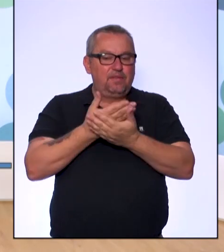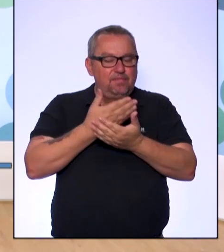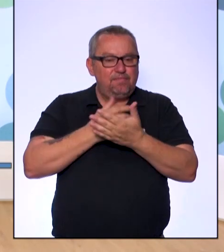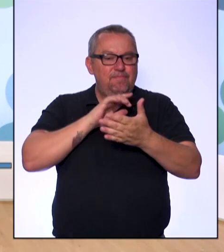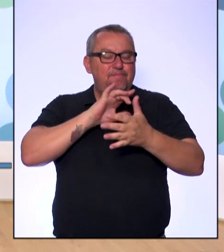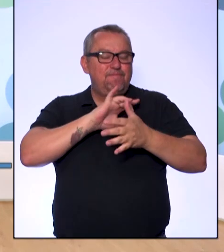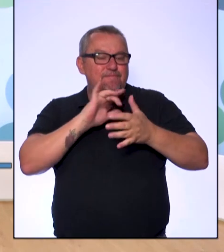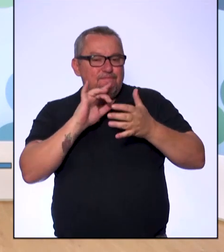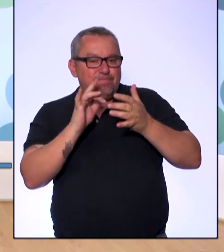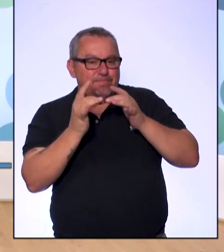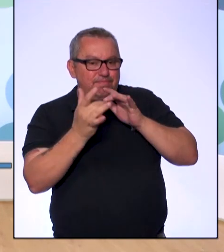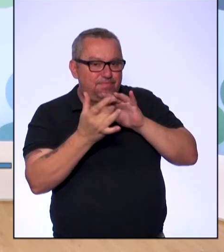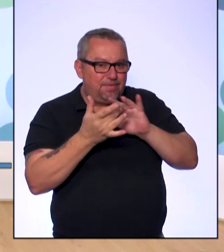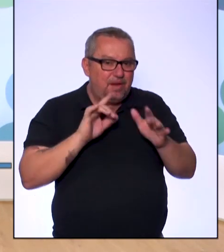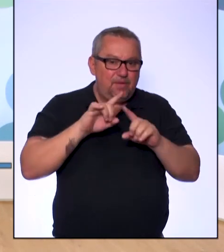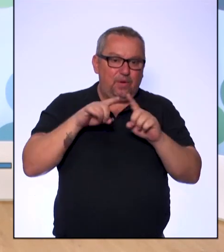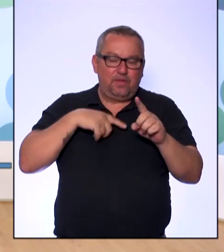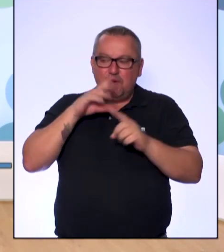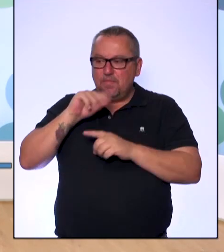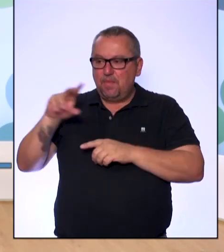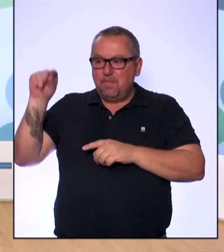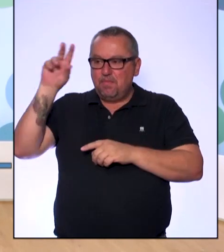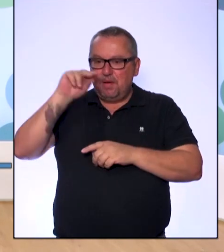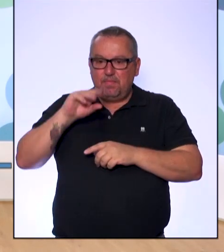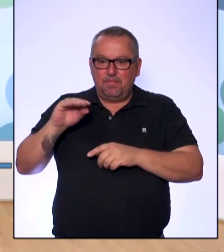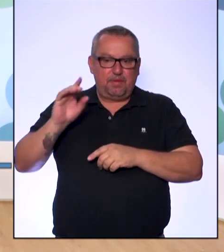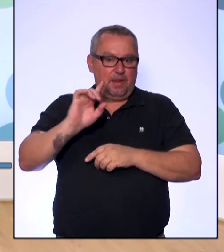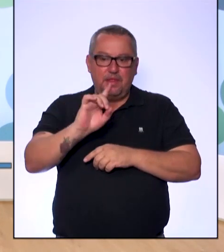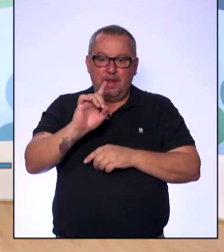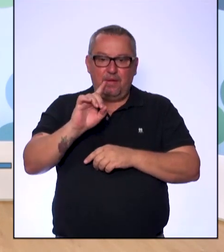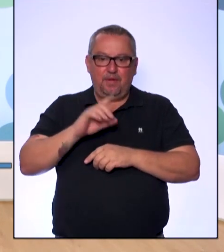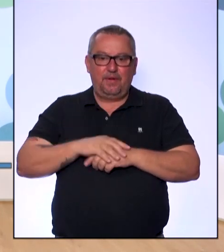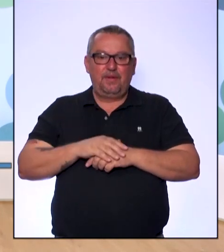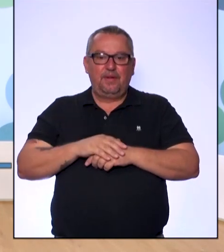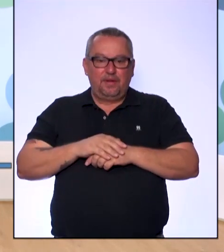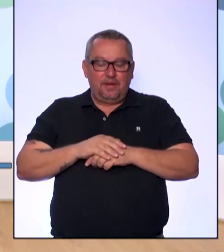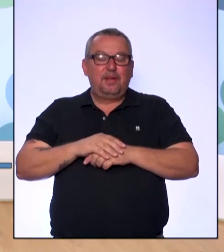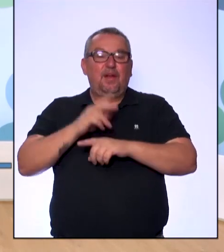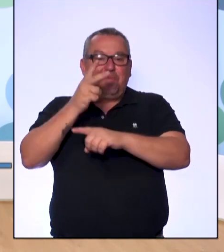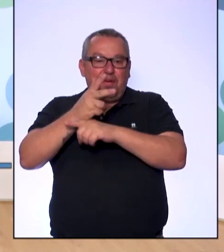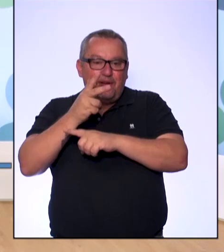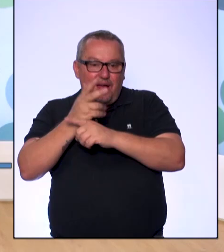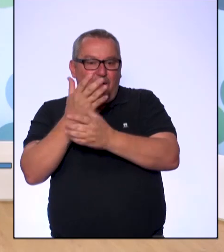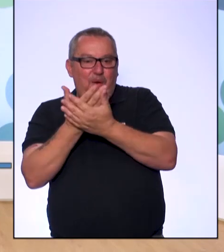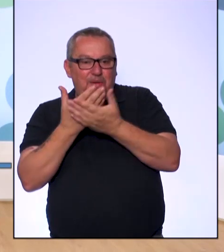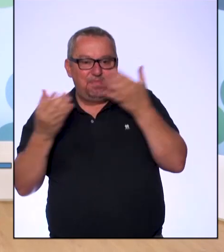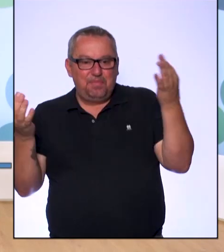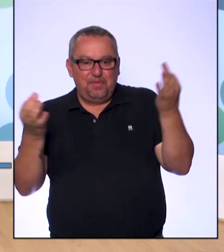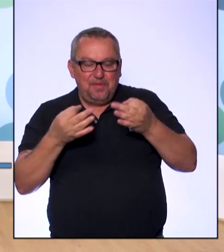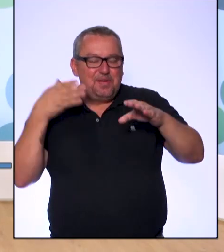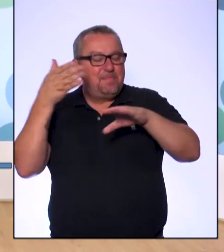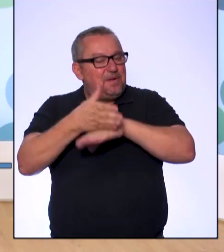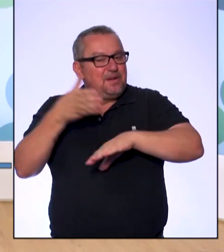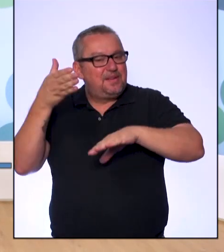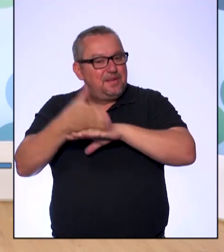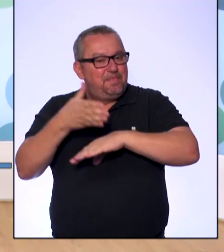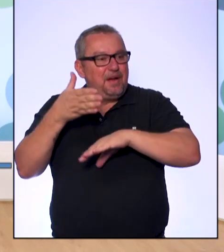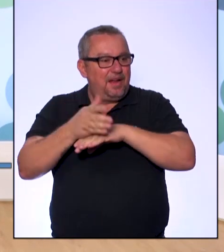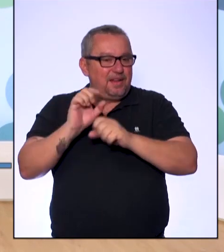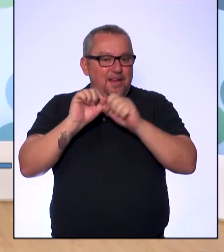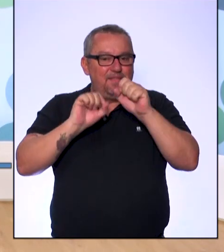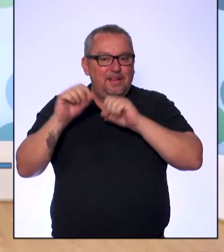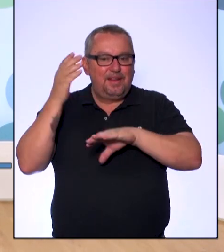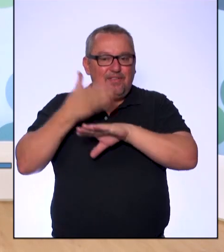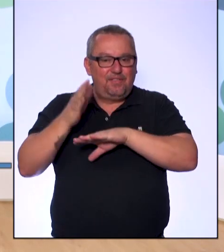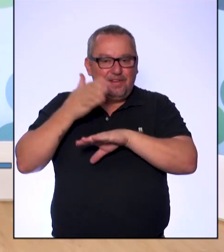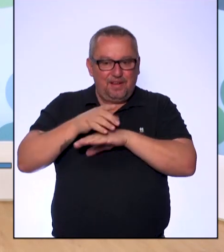interativa. Não é só a gente falando, não. Não é uma videoaula comum, não. Né? Exatamente. Tem que participar, tem que fazer essa atividade. Você